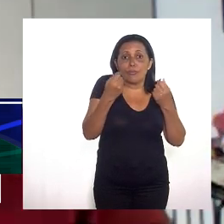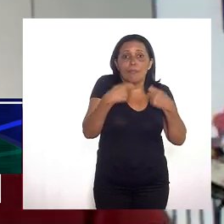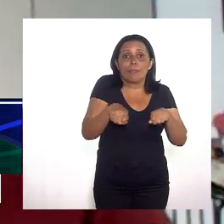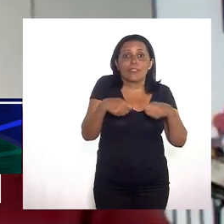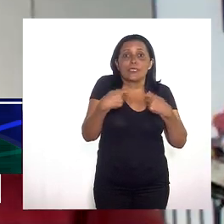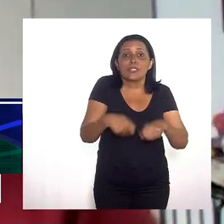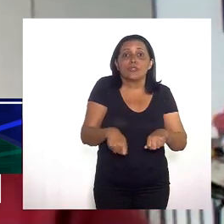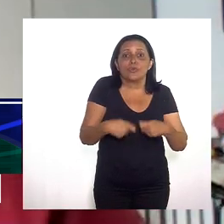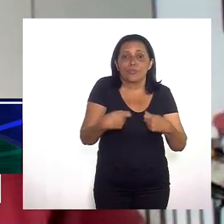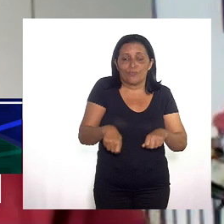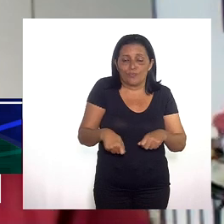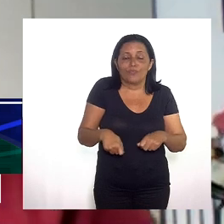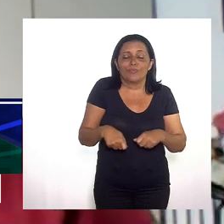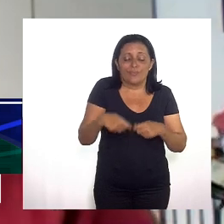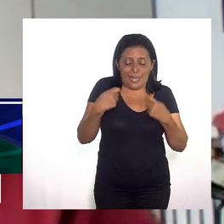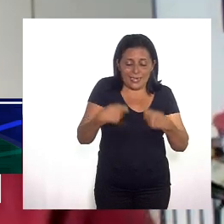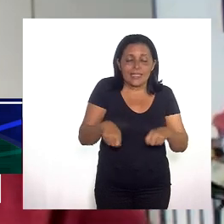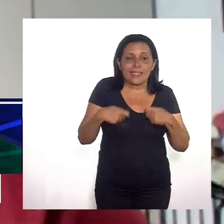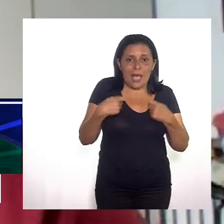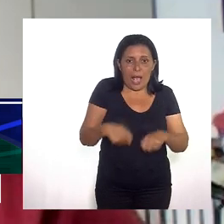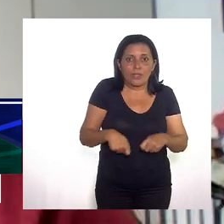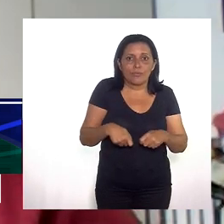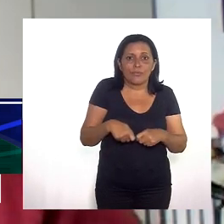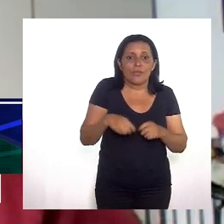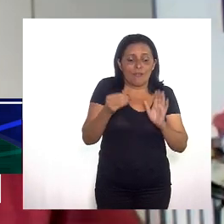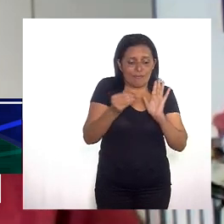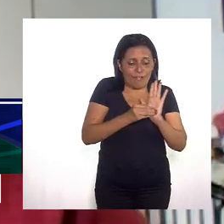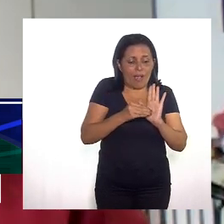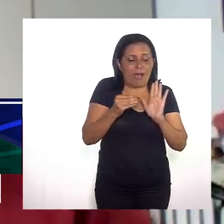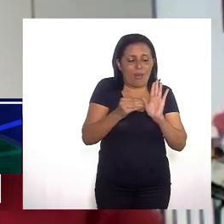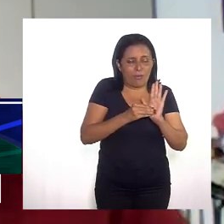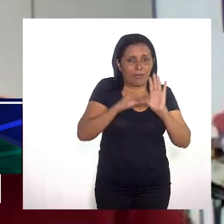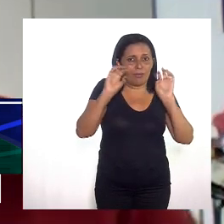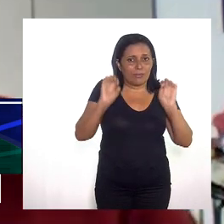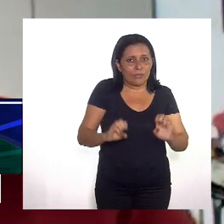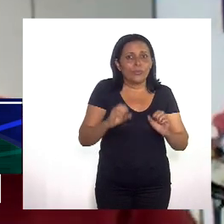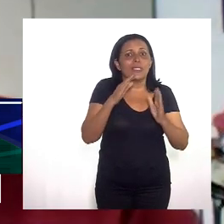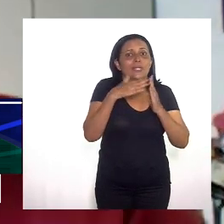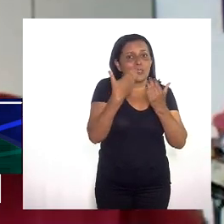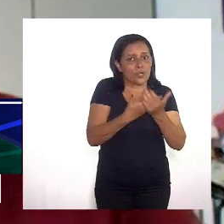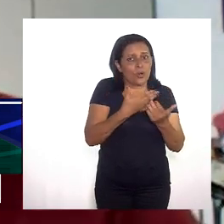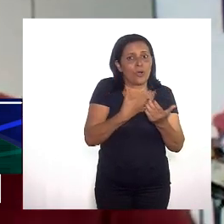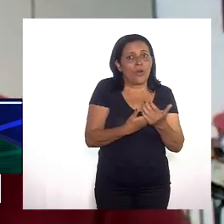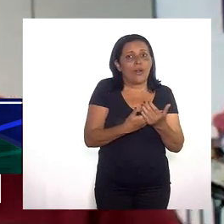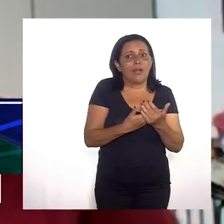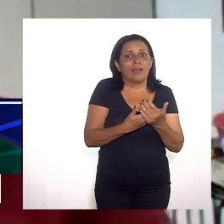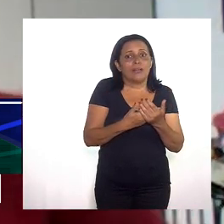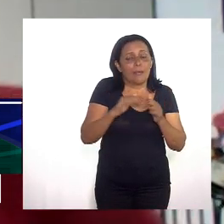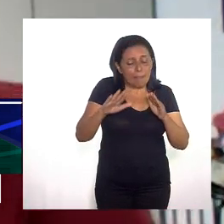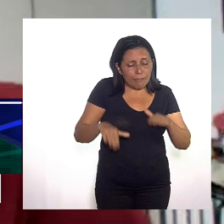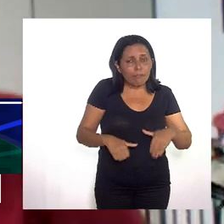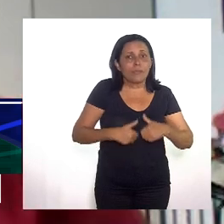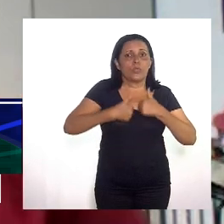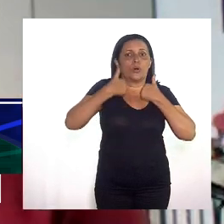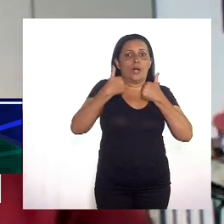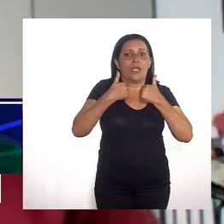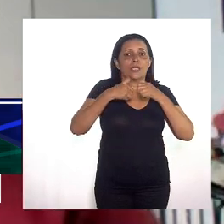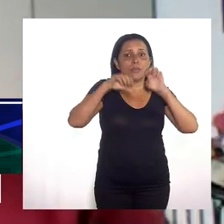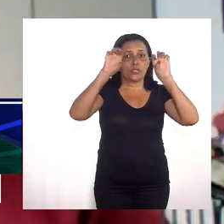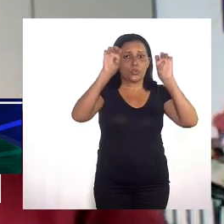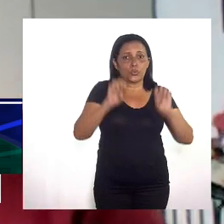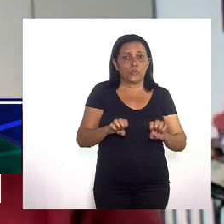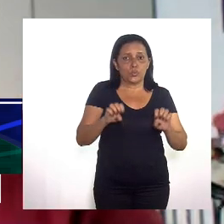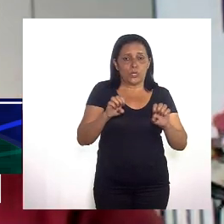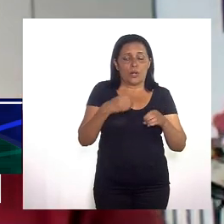está havendo investimento necessário nem na melhoria da infraestrutura das escolas e nem na estruturação do